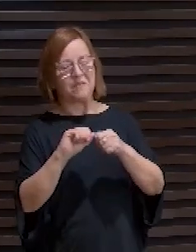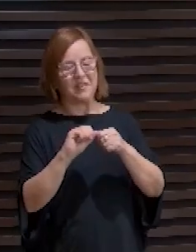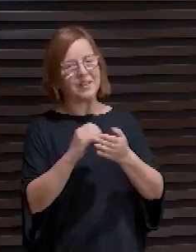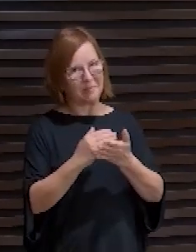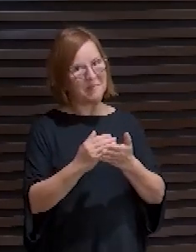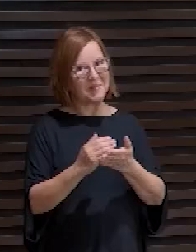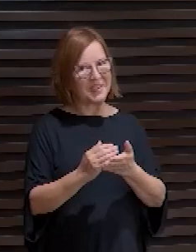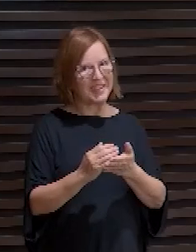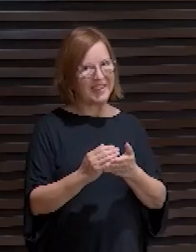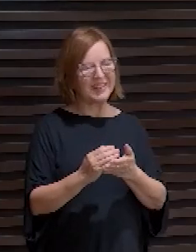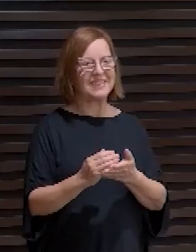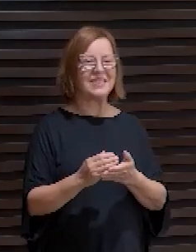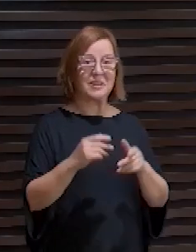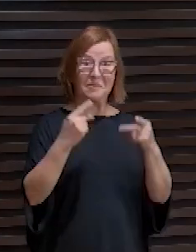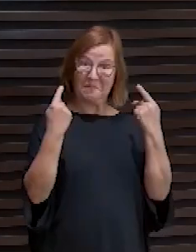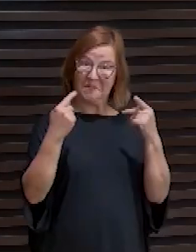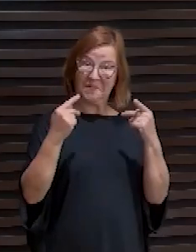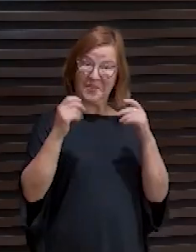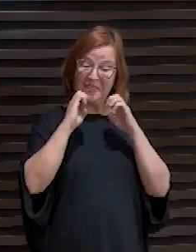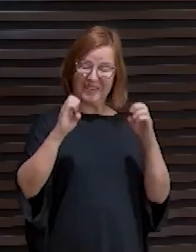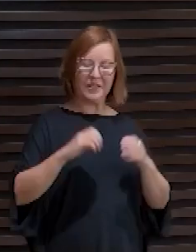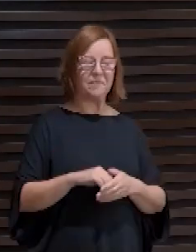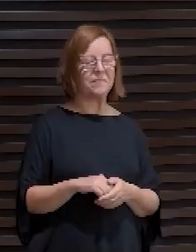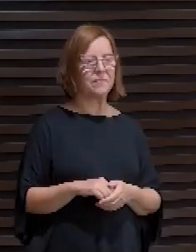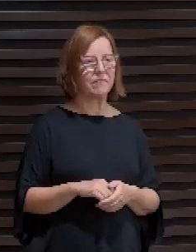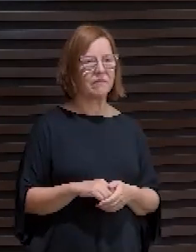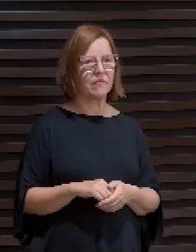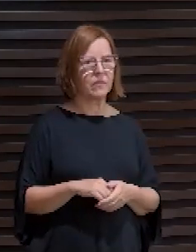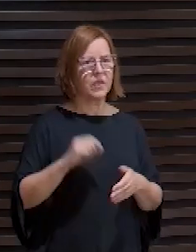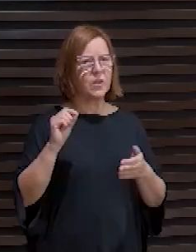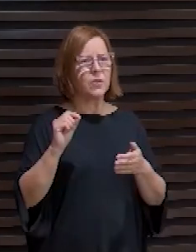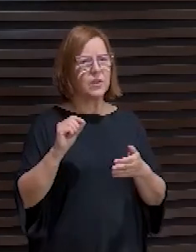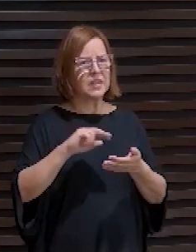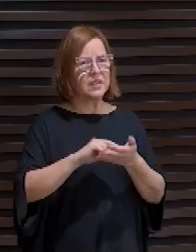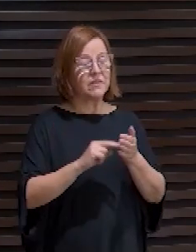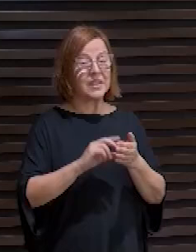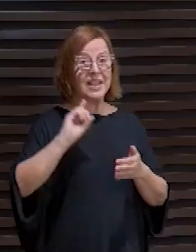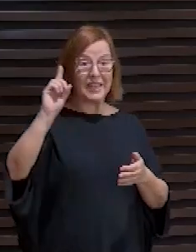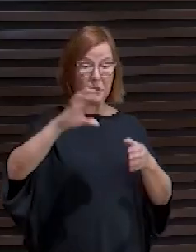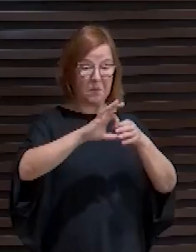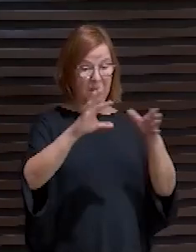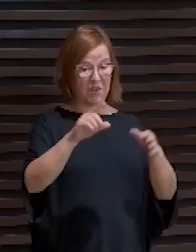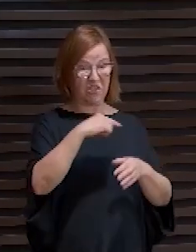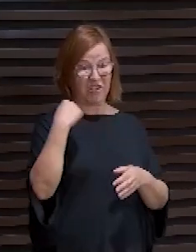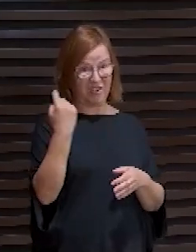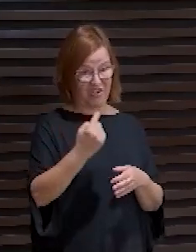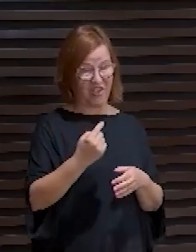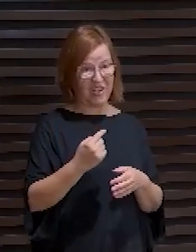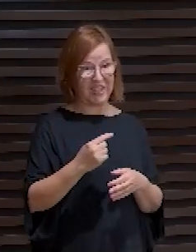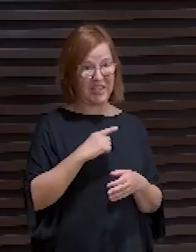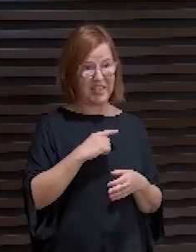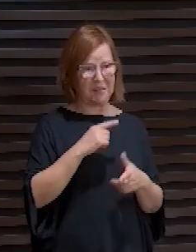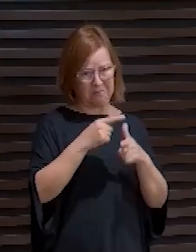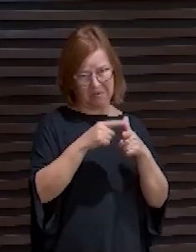O que significa então que esse mesmo Deus que permite que nós passemos por tribulações é o mesmo que nos sustenta firmes? Eu quero